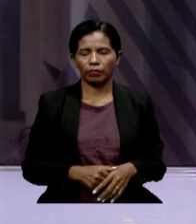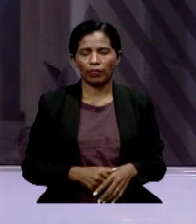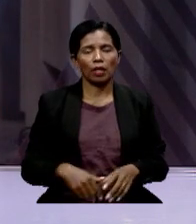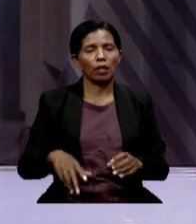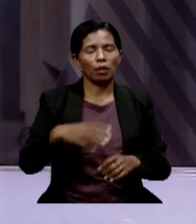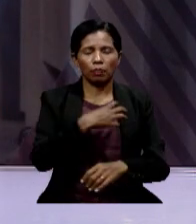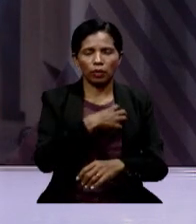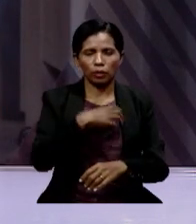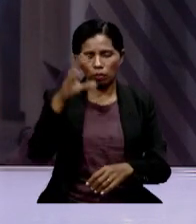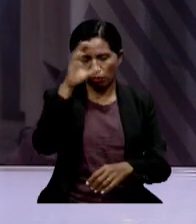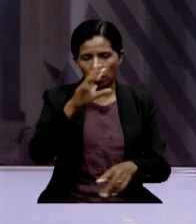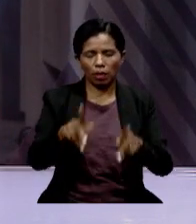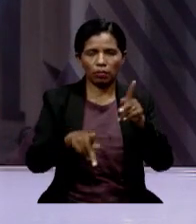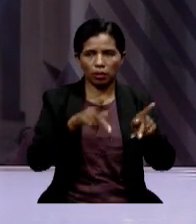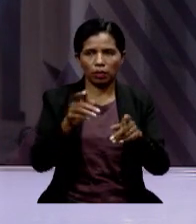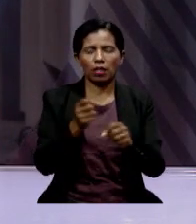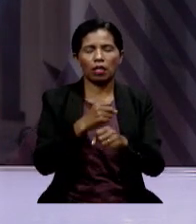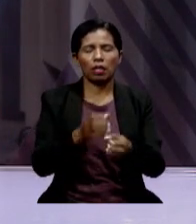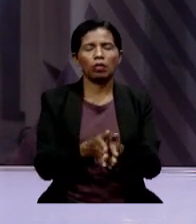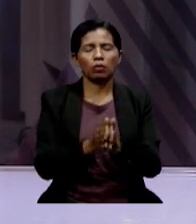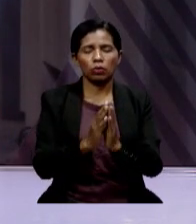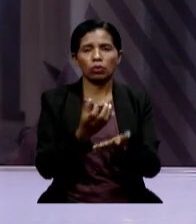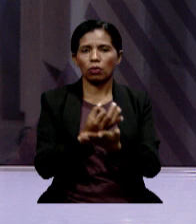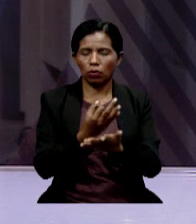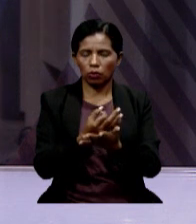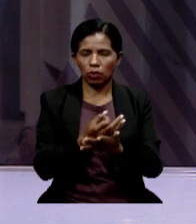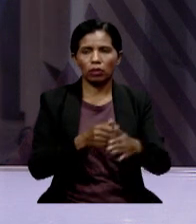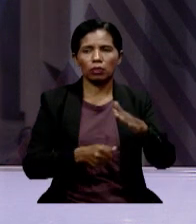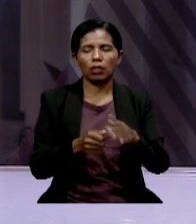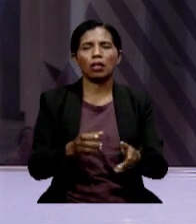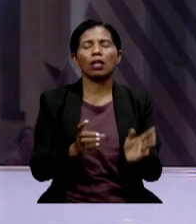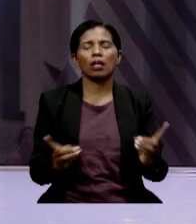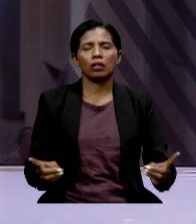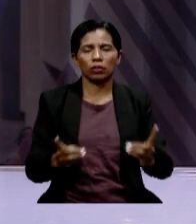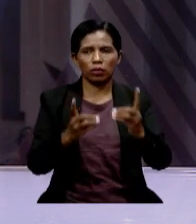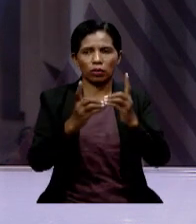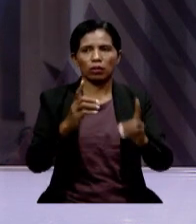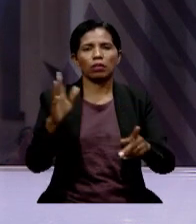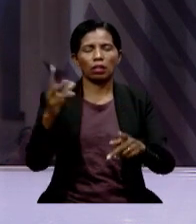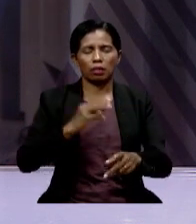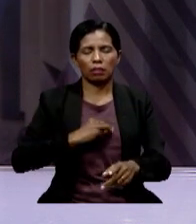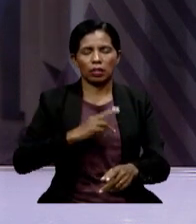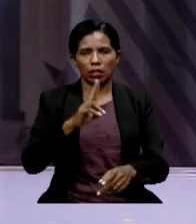Penitele se bucătuir autor nebeha la cobranța ilegal, hasor sirădam ștranzeiro iha mangleu.